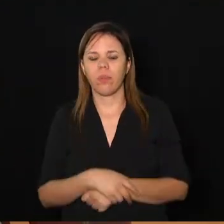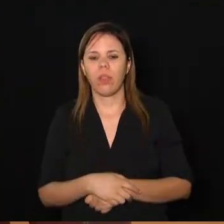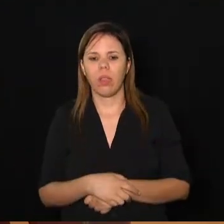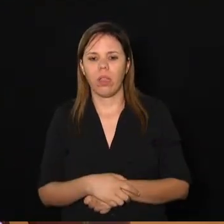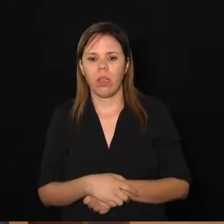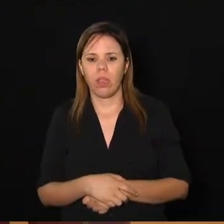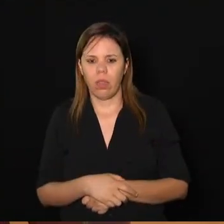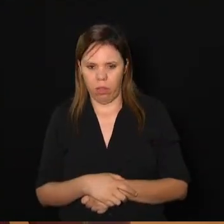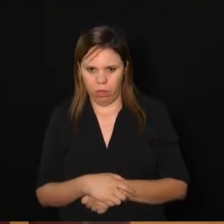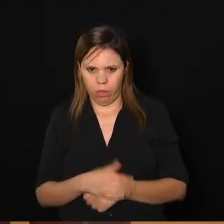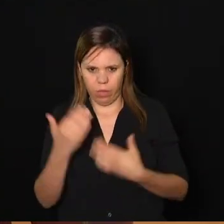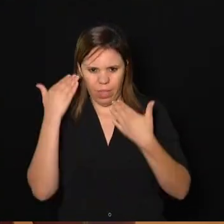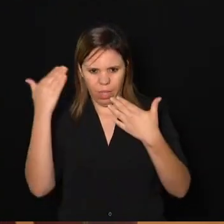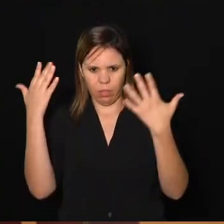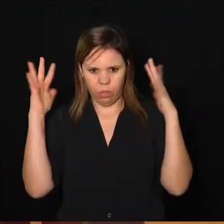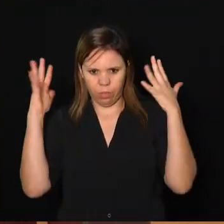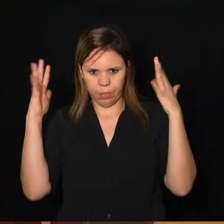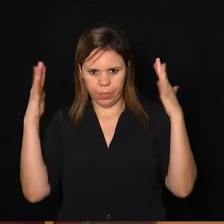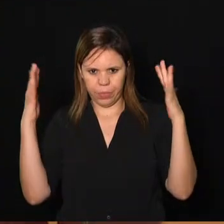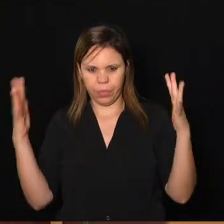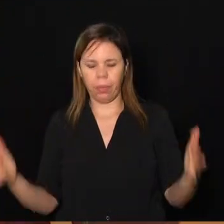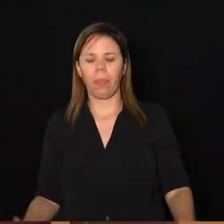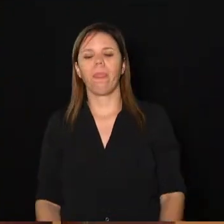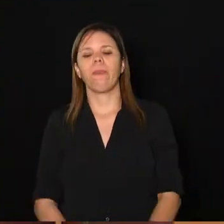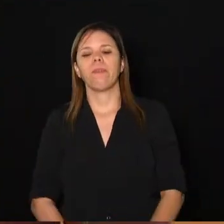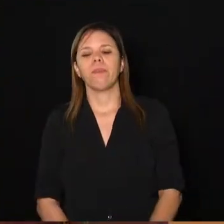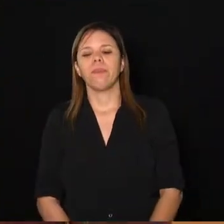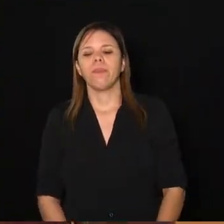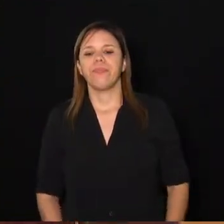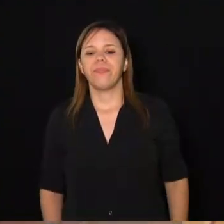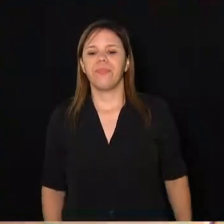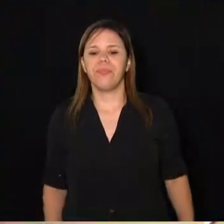basicamente é isso muito obrigado a todos muito obrigado senhor Luiz